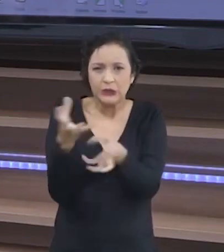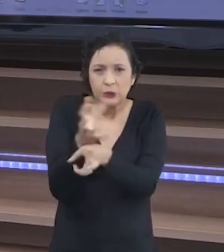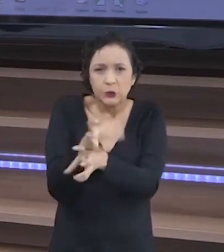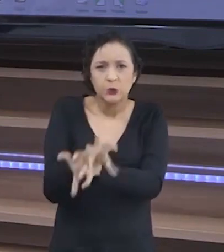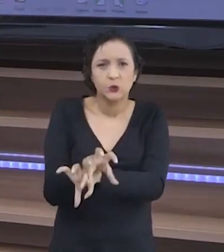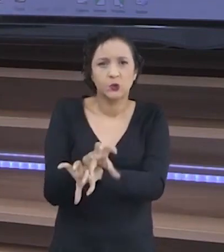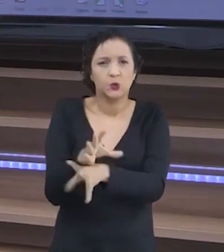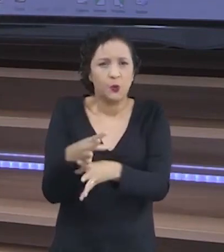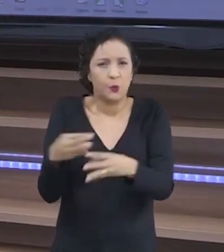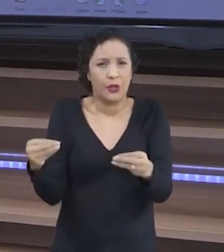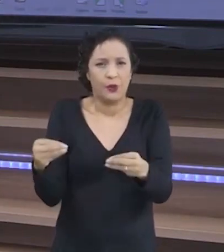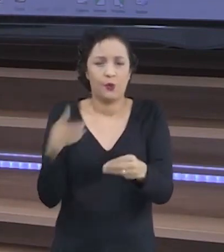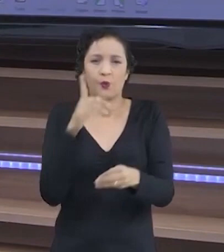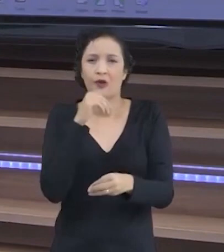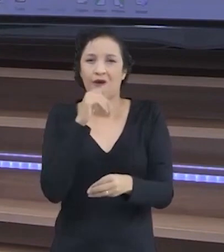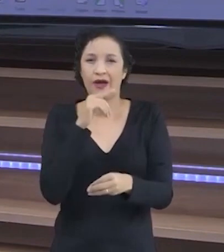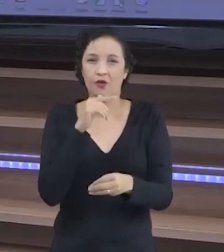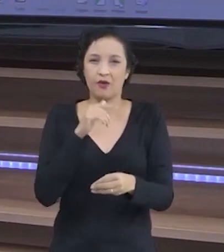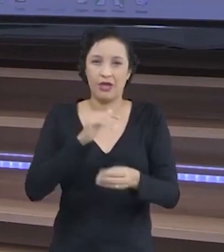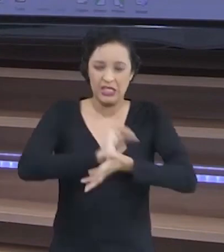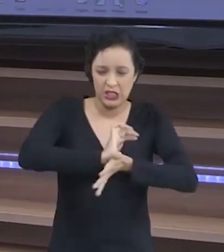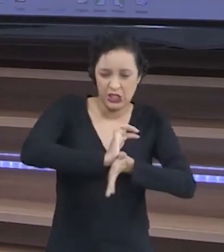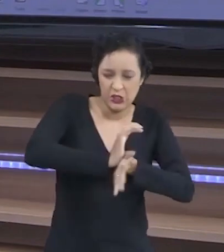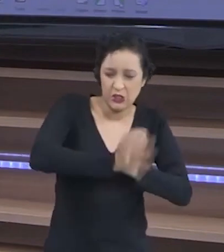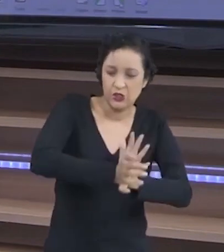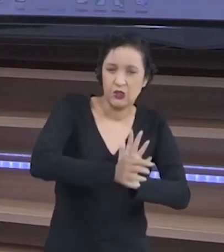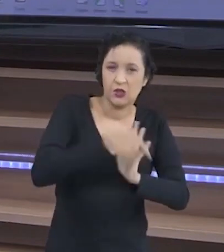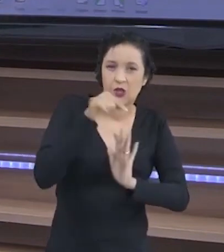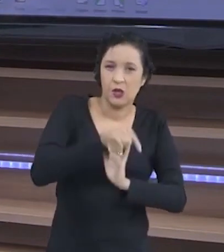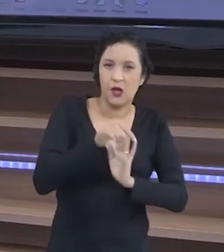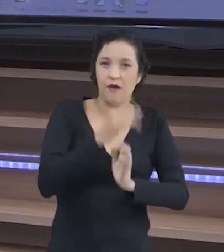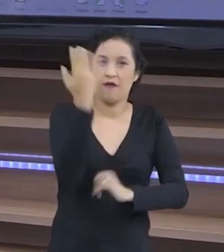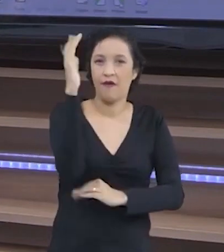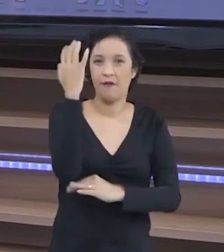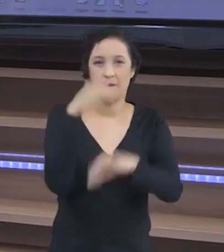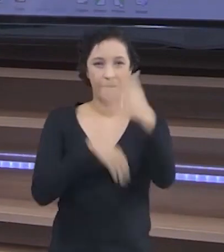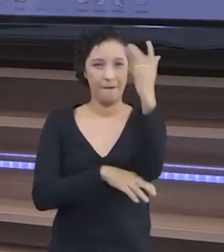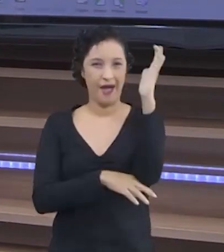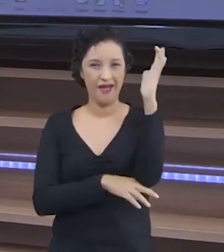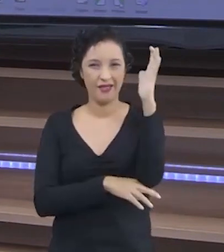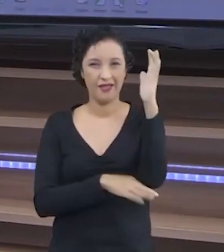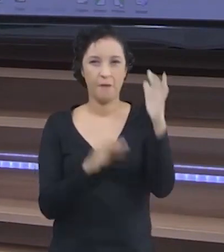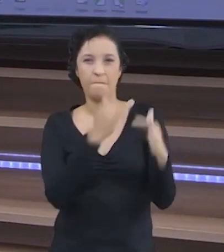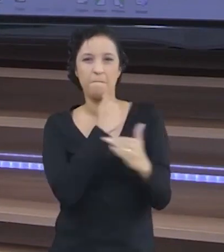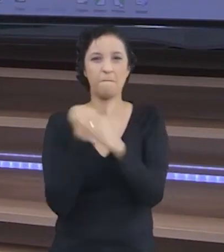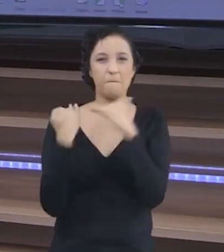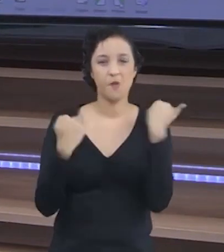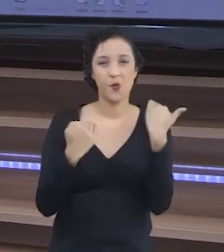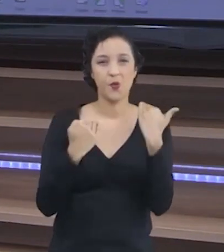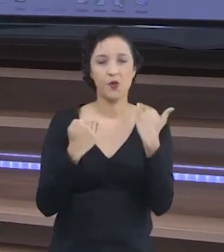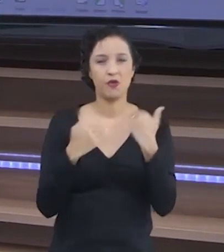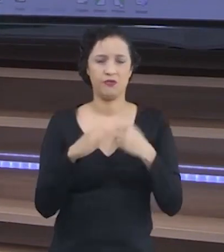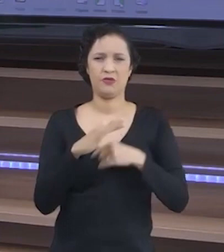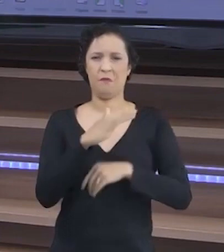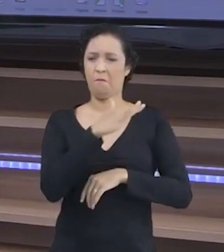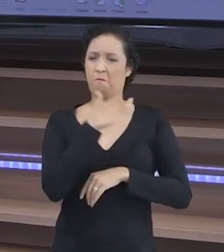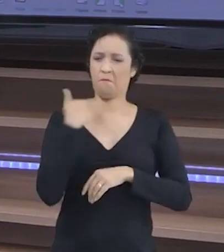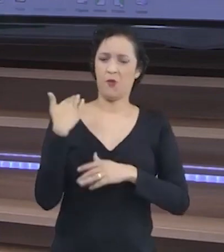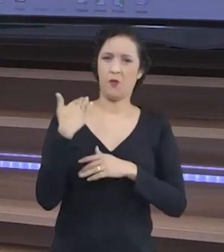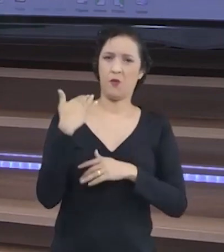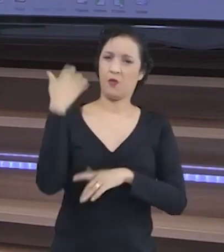matar a mata, a gente mata a mata de fato e de direito? Está literal essas funções? Está literal?